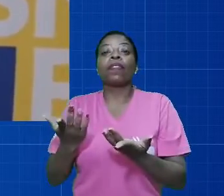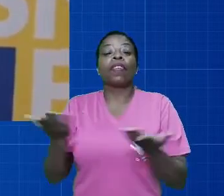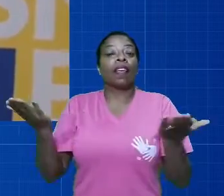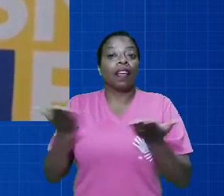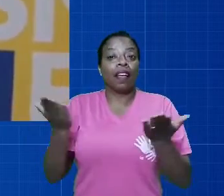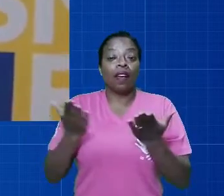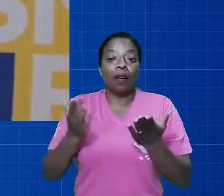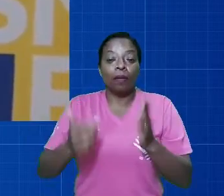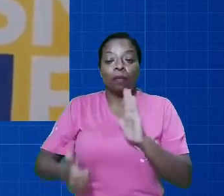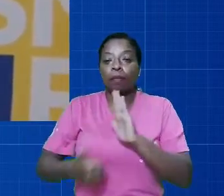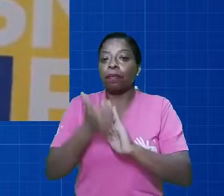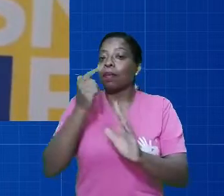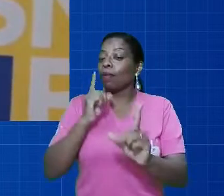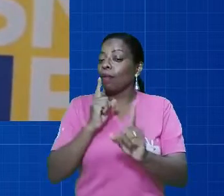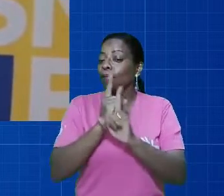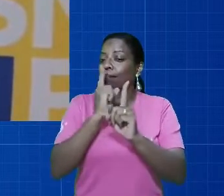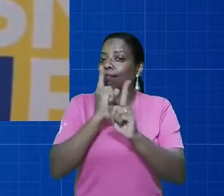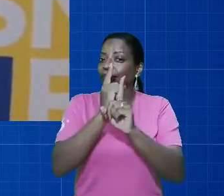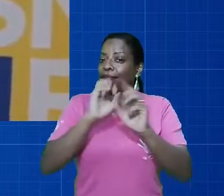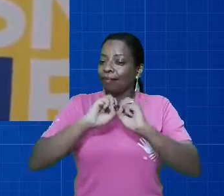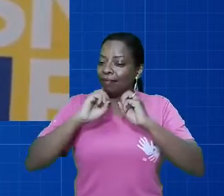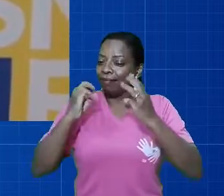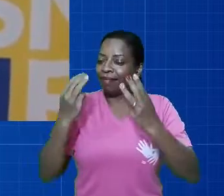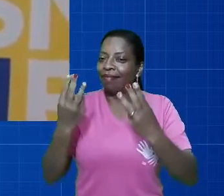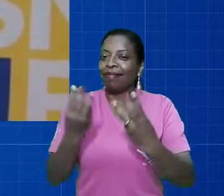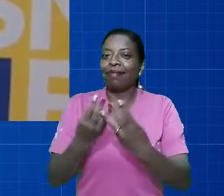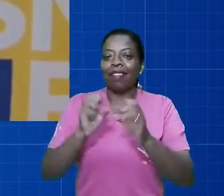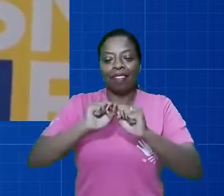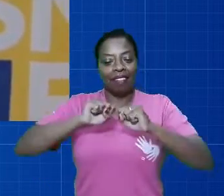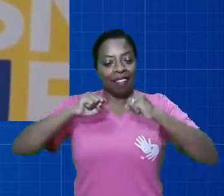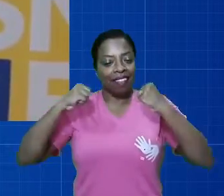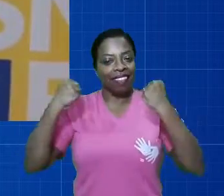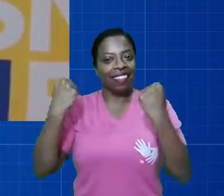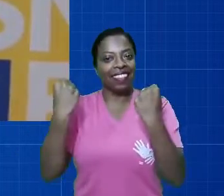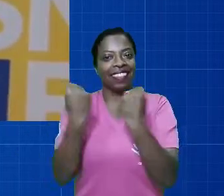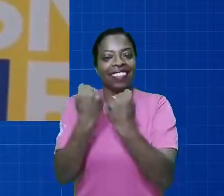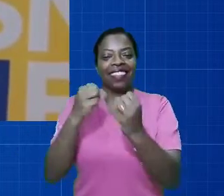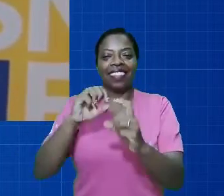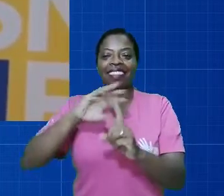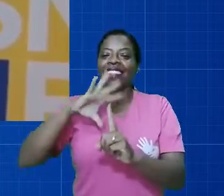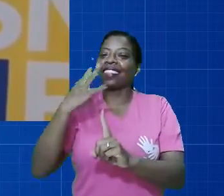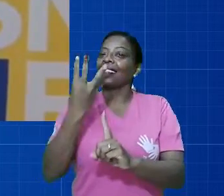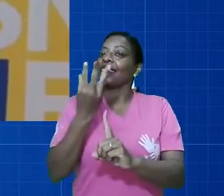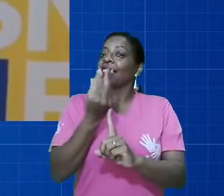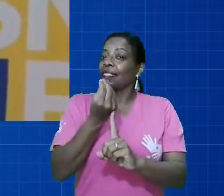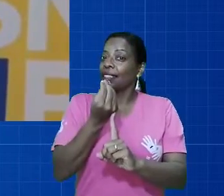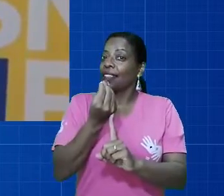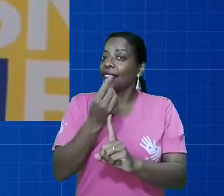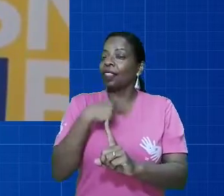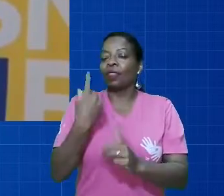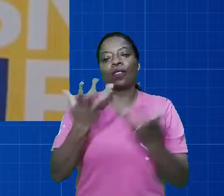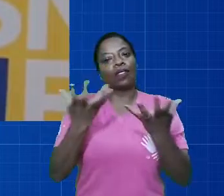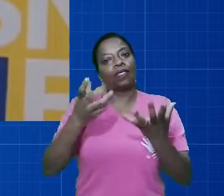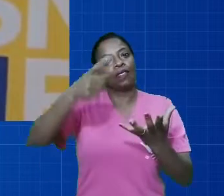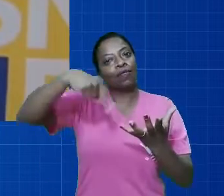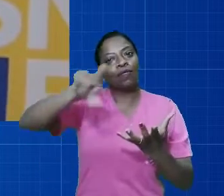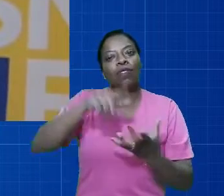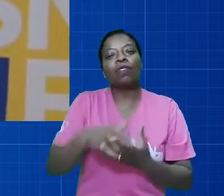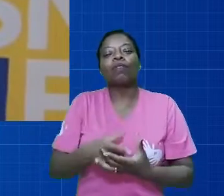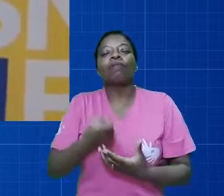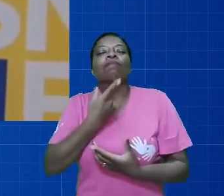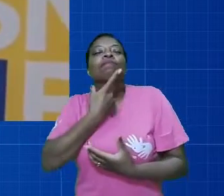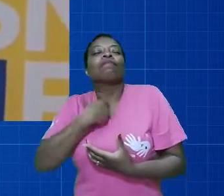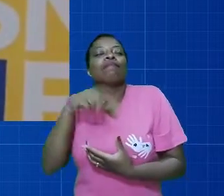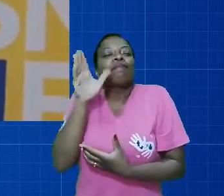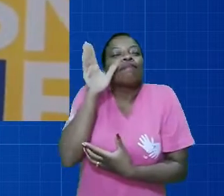parte desse seminário, dessa trajetória, de tudo isso que está sendo vivenciado e que a gente quer que vocês brilhem os